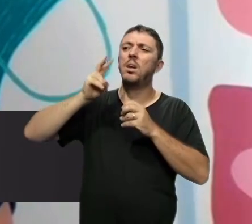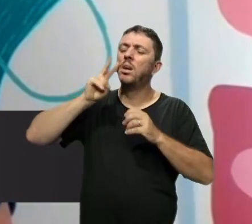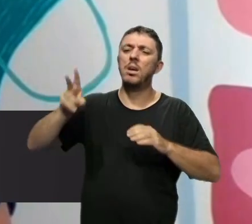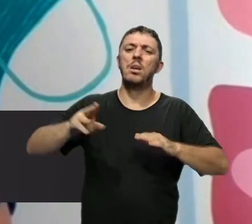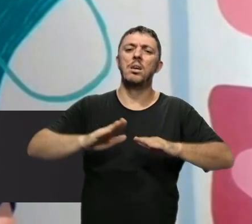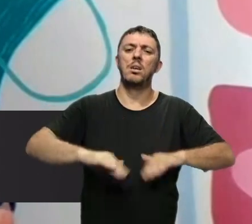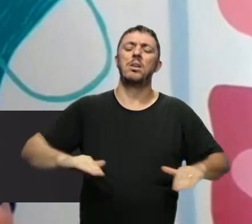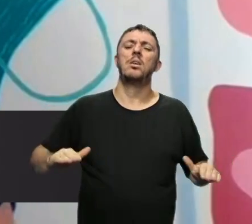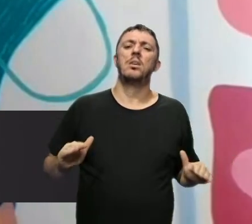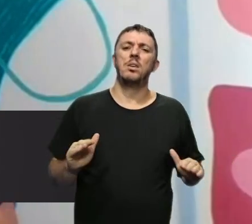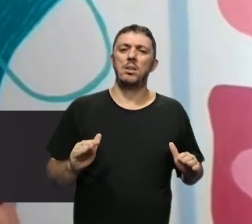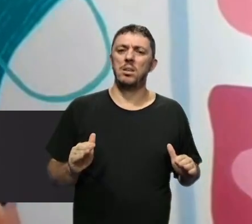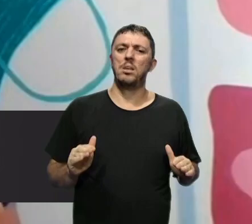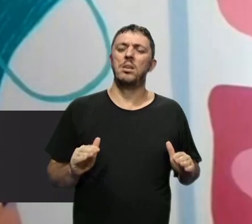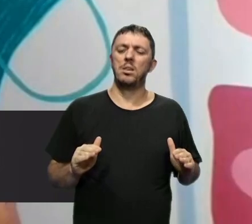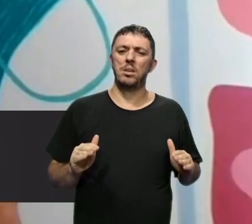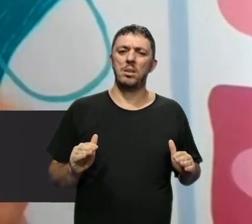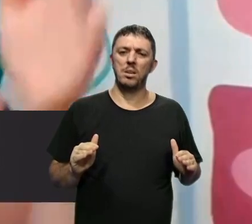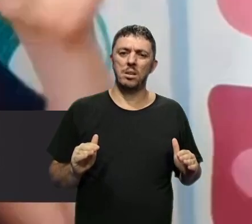crianças brincarem.